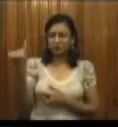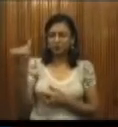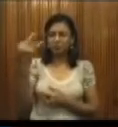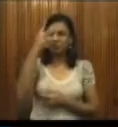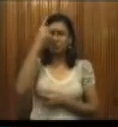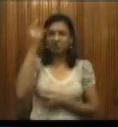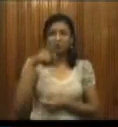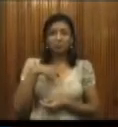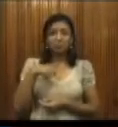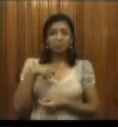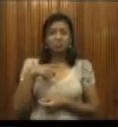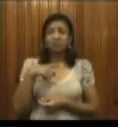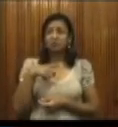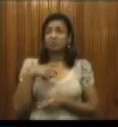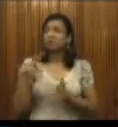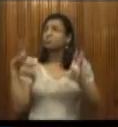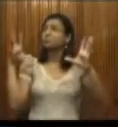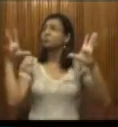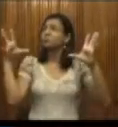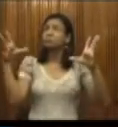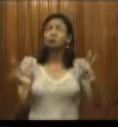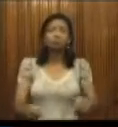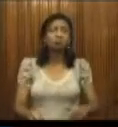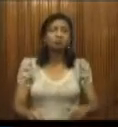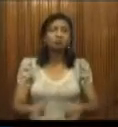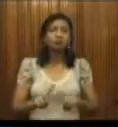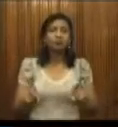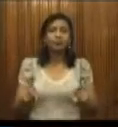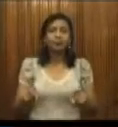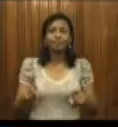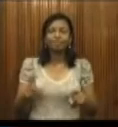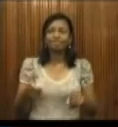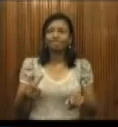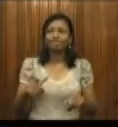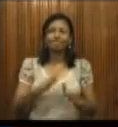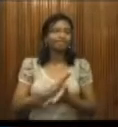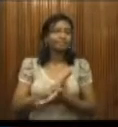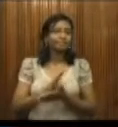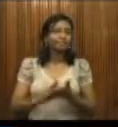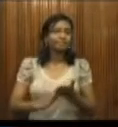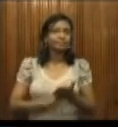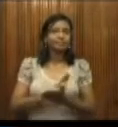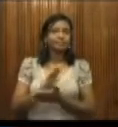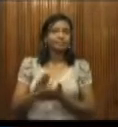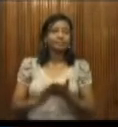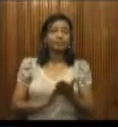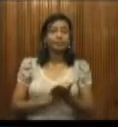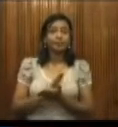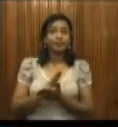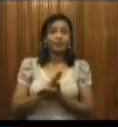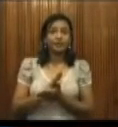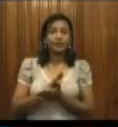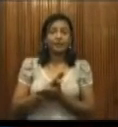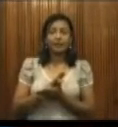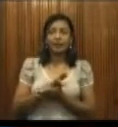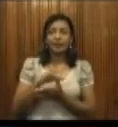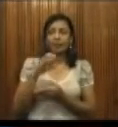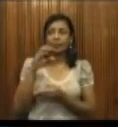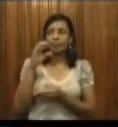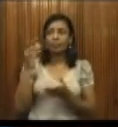tudo, mas ele não tem nada. Então eu gostaria de ser breve, mas eu gostaria que vocês observassem